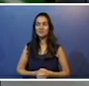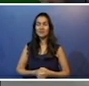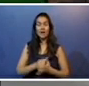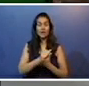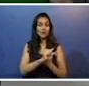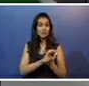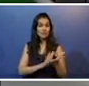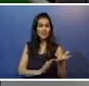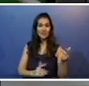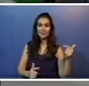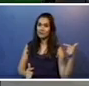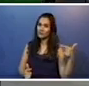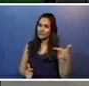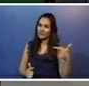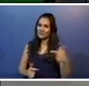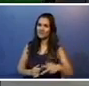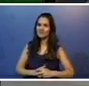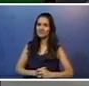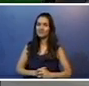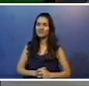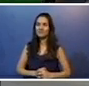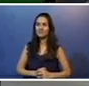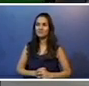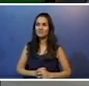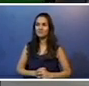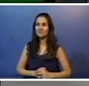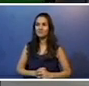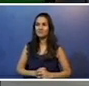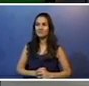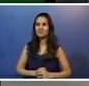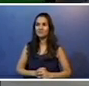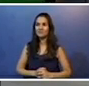Exercício número 2.